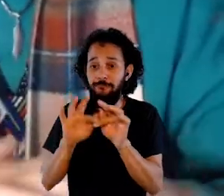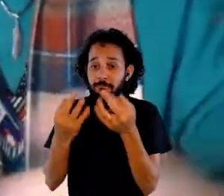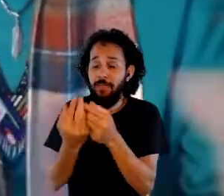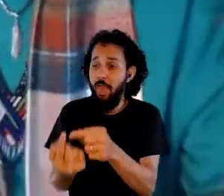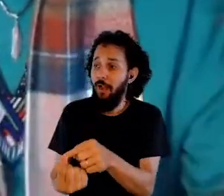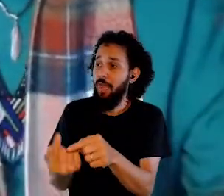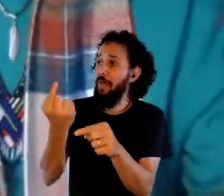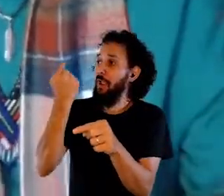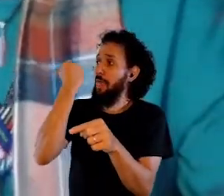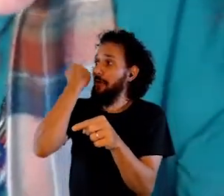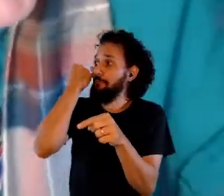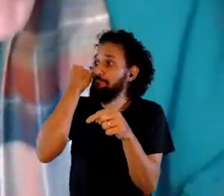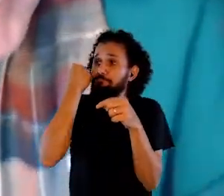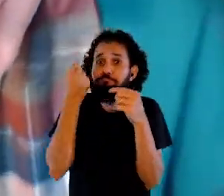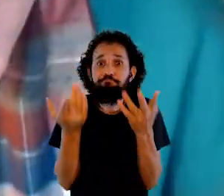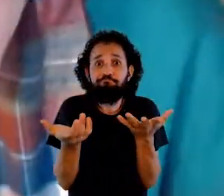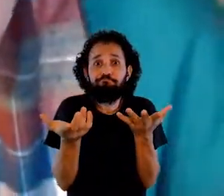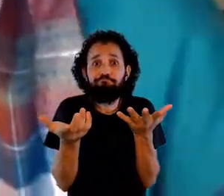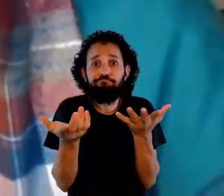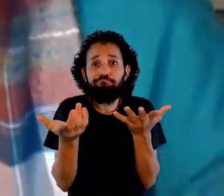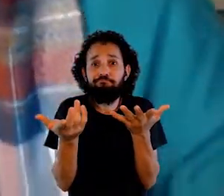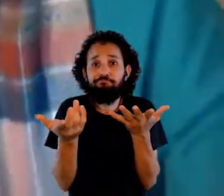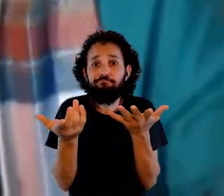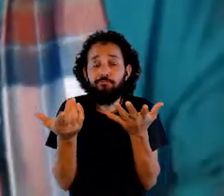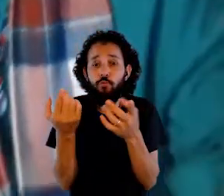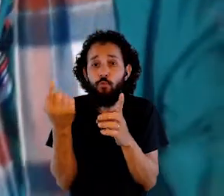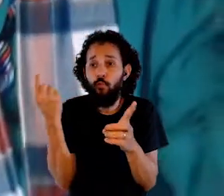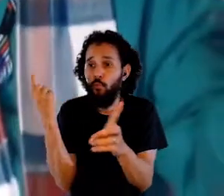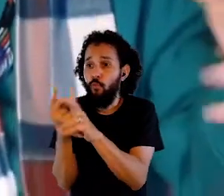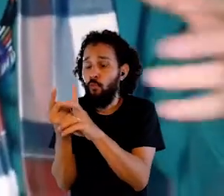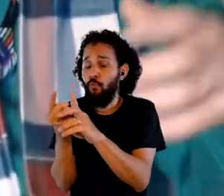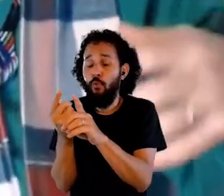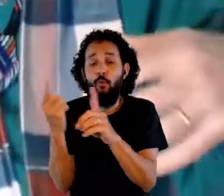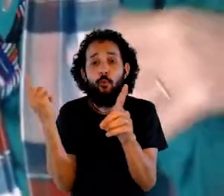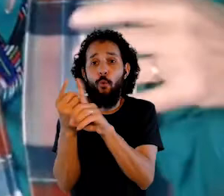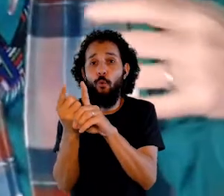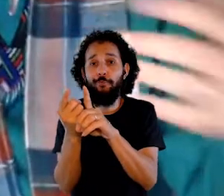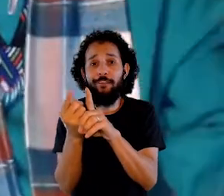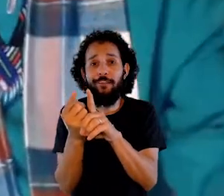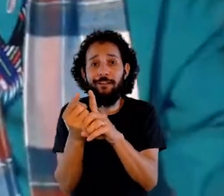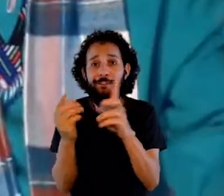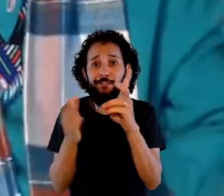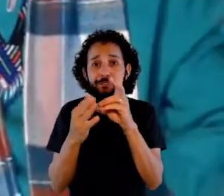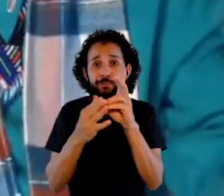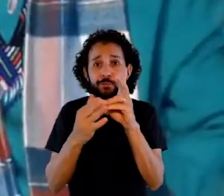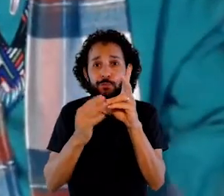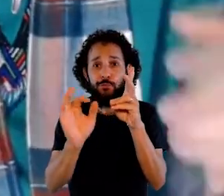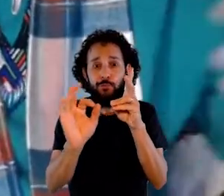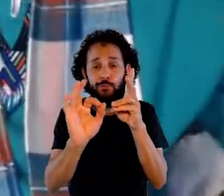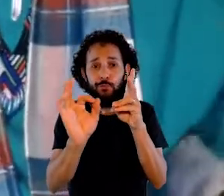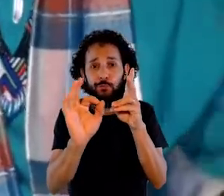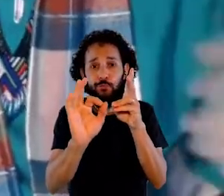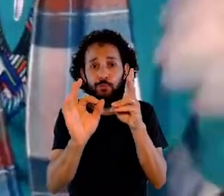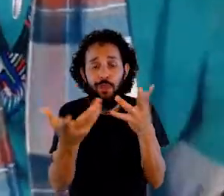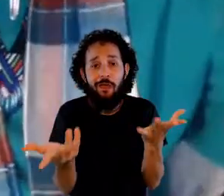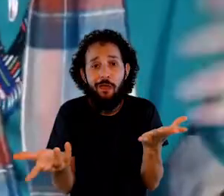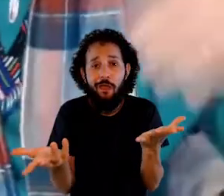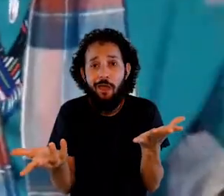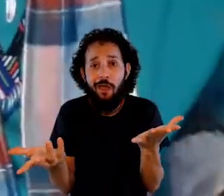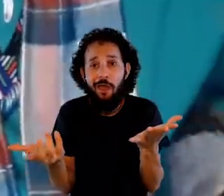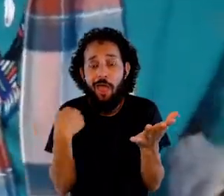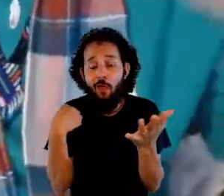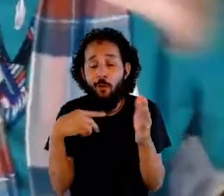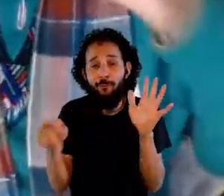Você não encontrou nenhuma ascendência assim, indígena lá na sua árvore, não, né? Eu fui italiano dos 2 lados, lá de mãe,